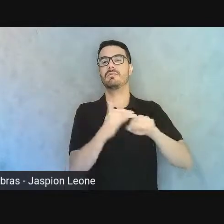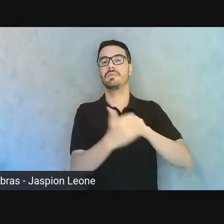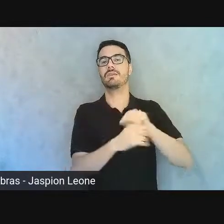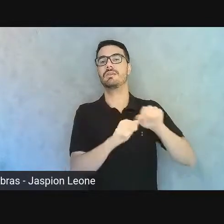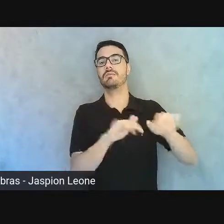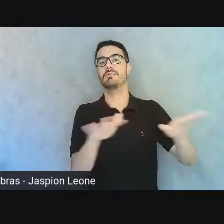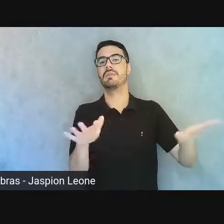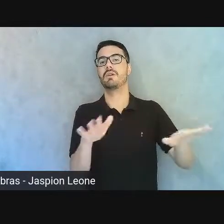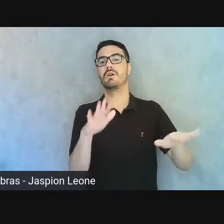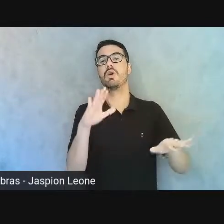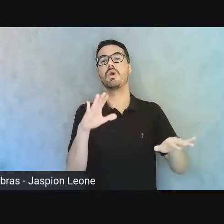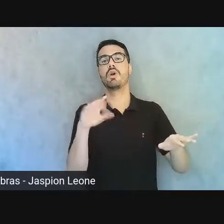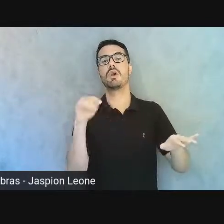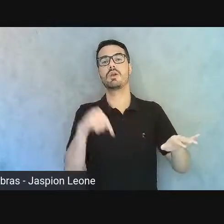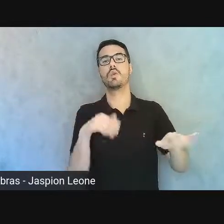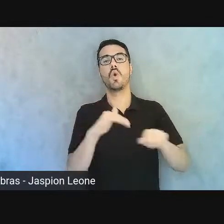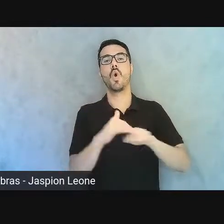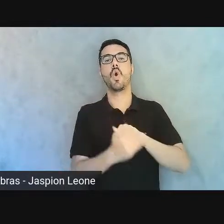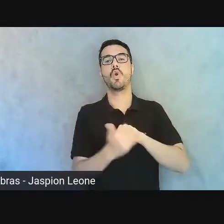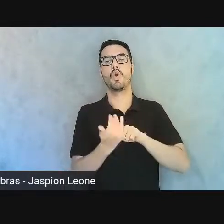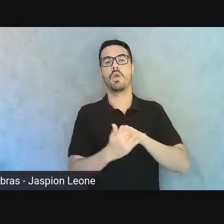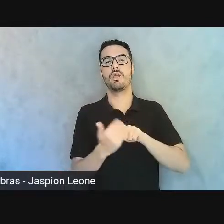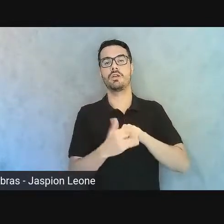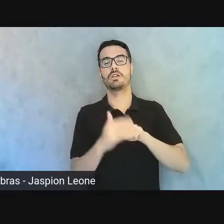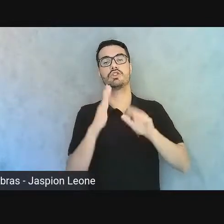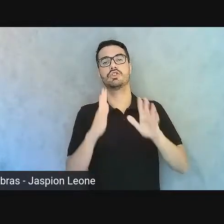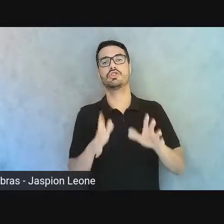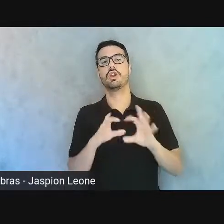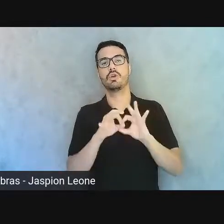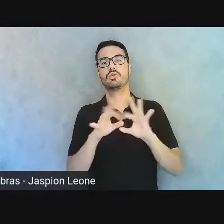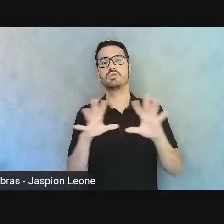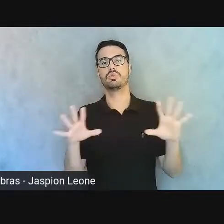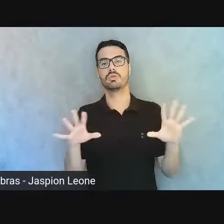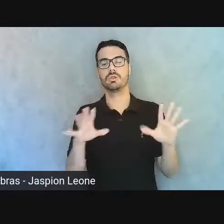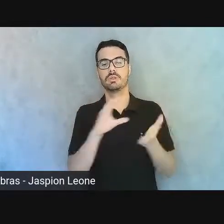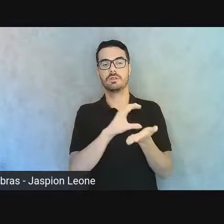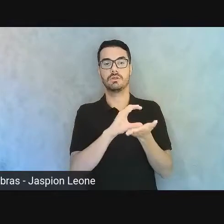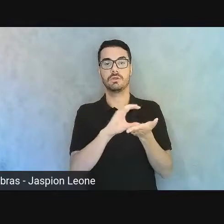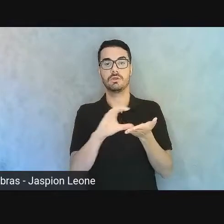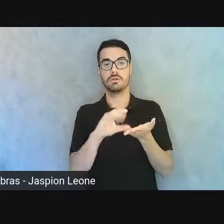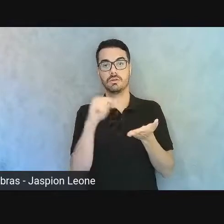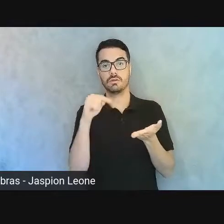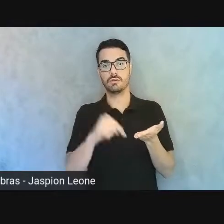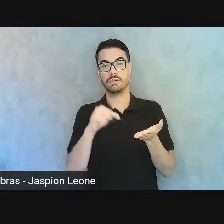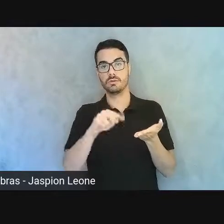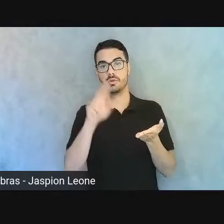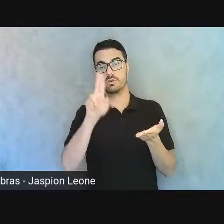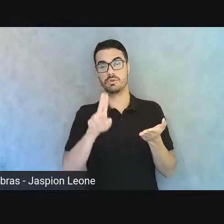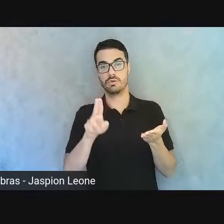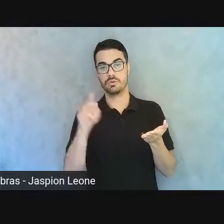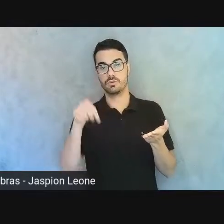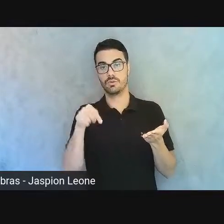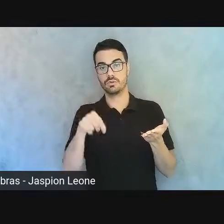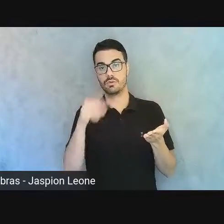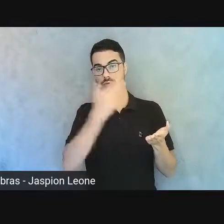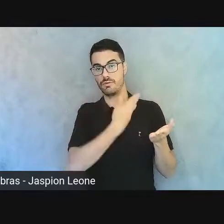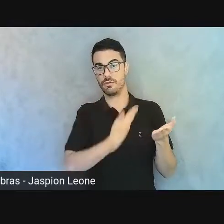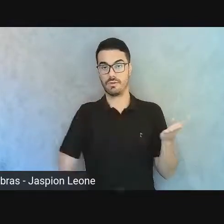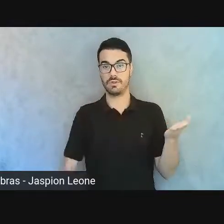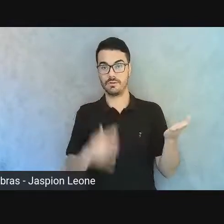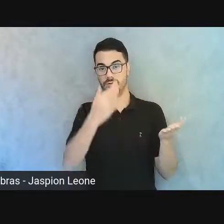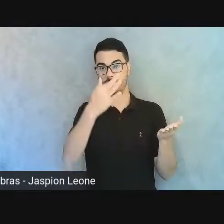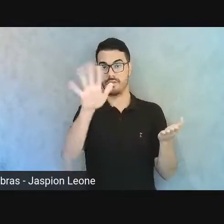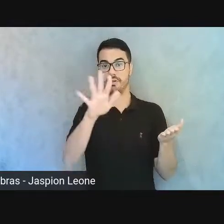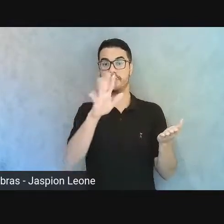Covid-19, né? Já foram autorizados, apenas no orçamento da União, mais de 500 bilhões